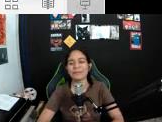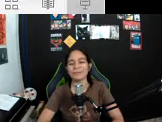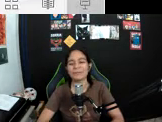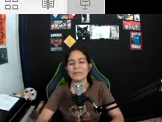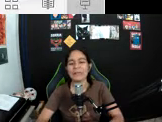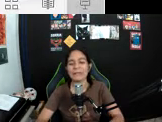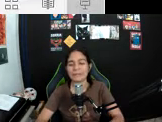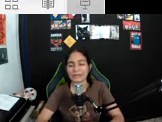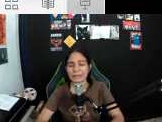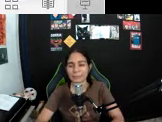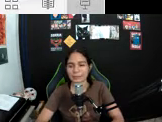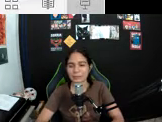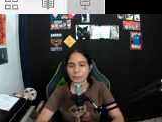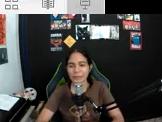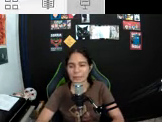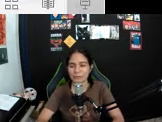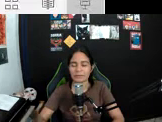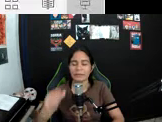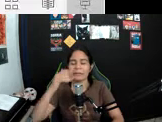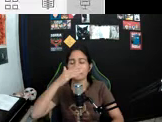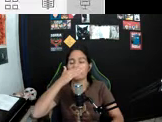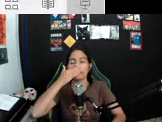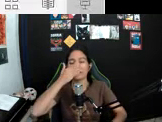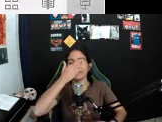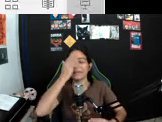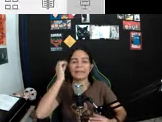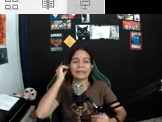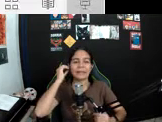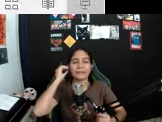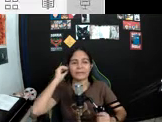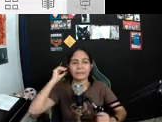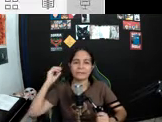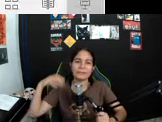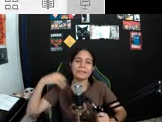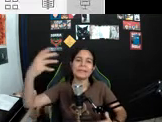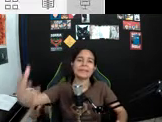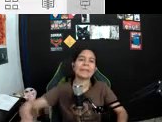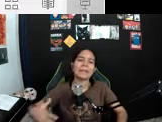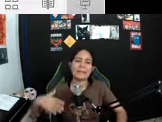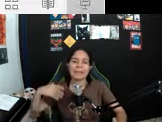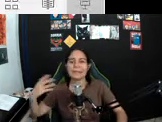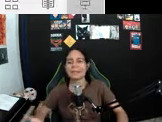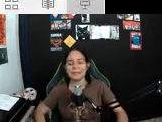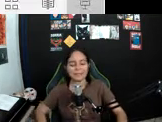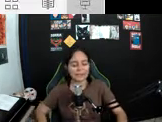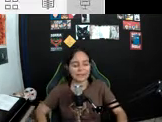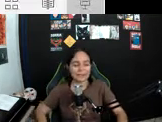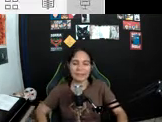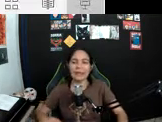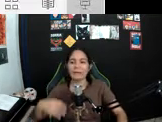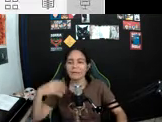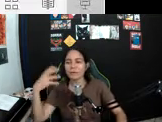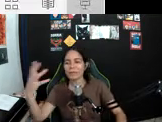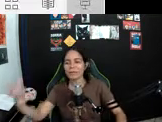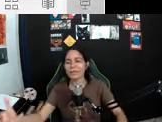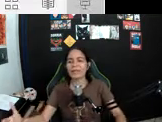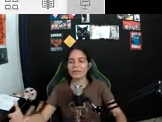exclusividade de métodos de tratamentos e cuidados. Né? É aquela questão de você, né, querer dizer